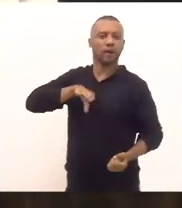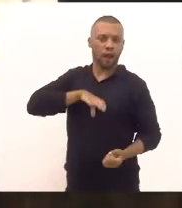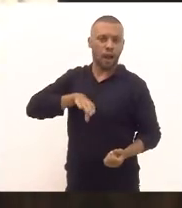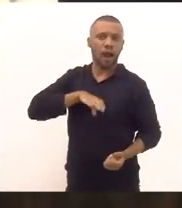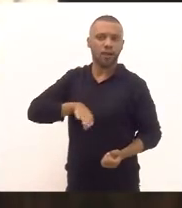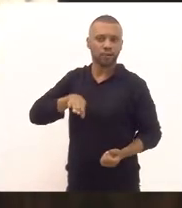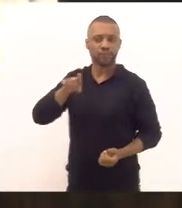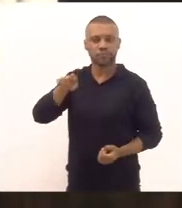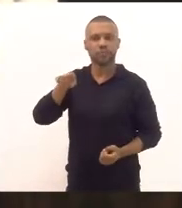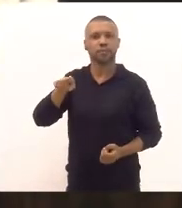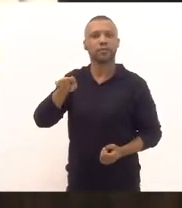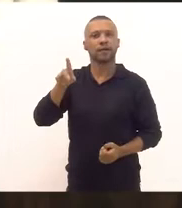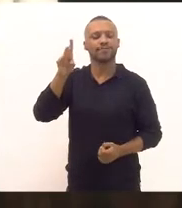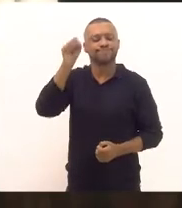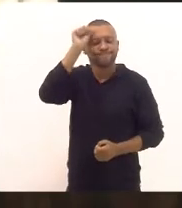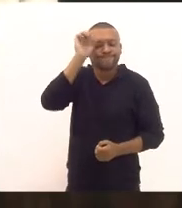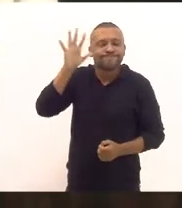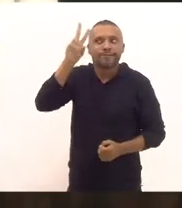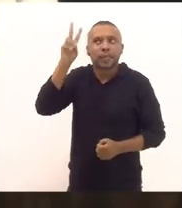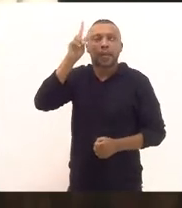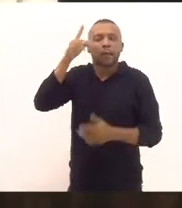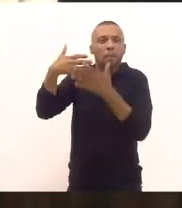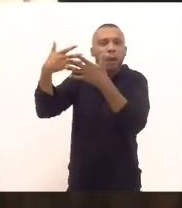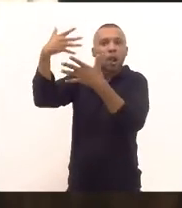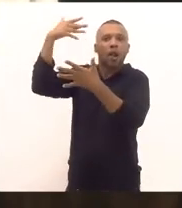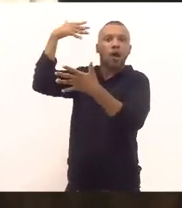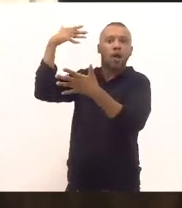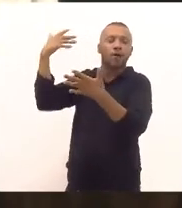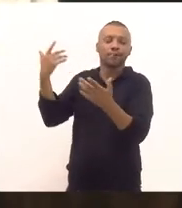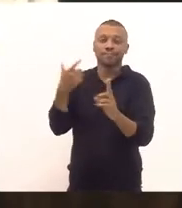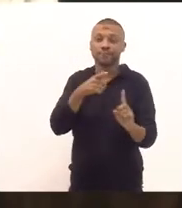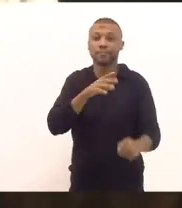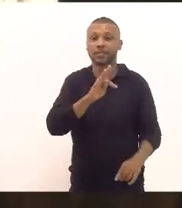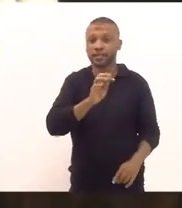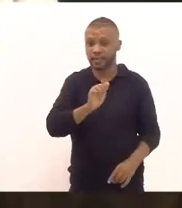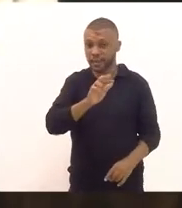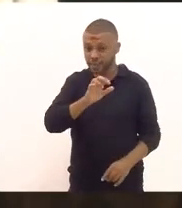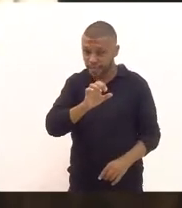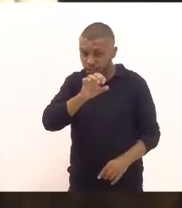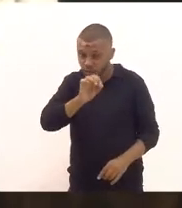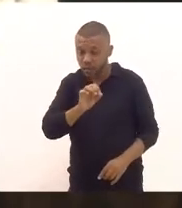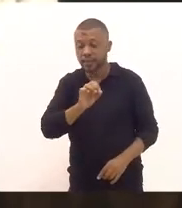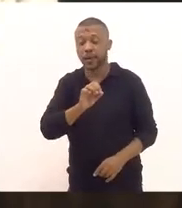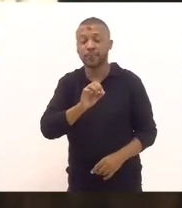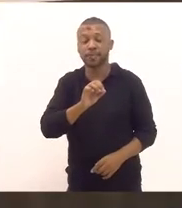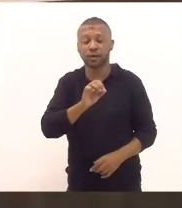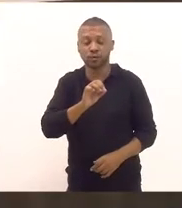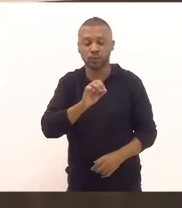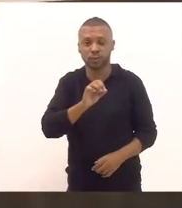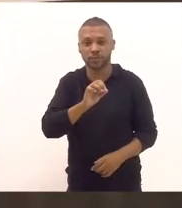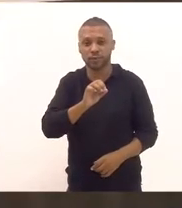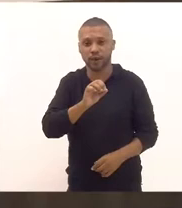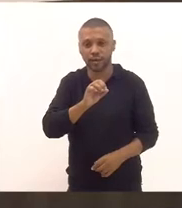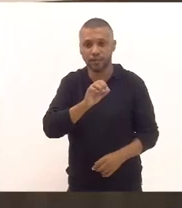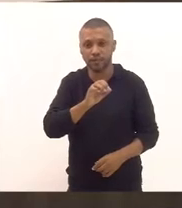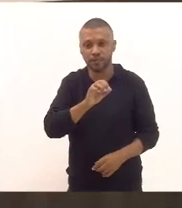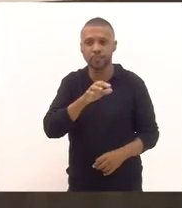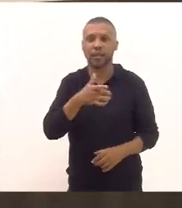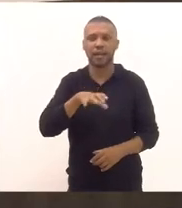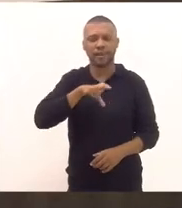ali Remo morando As Memórias né Tarcísio Motta nosso queridos Vereador vascaíno